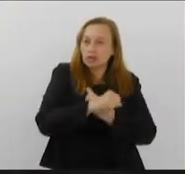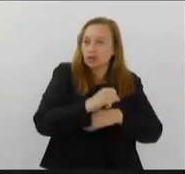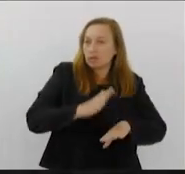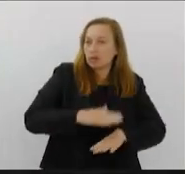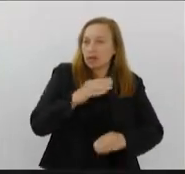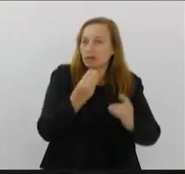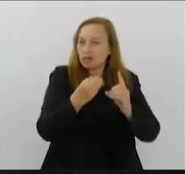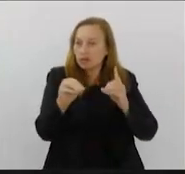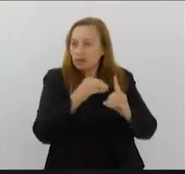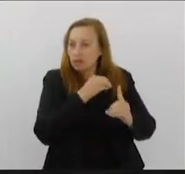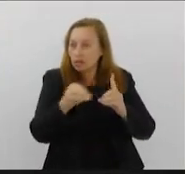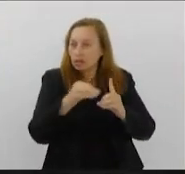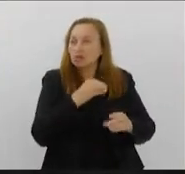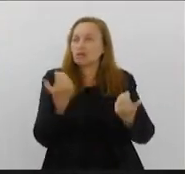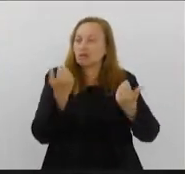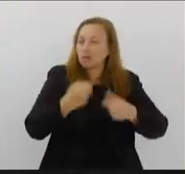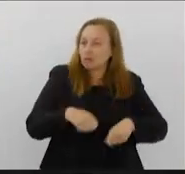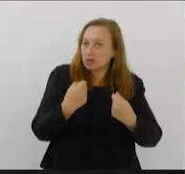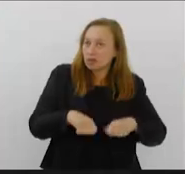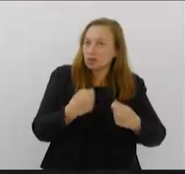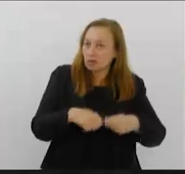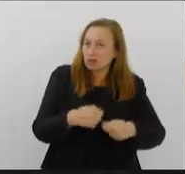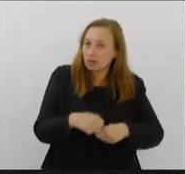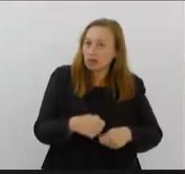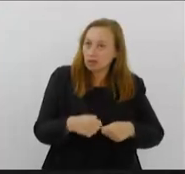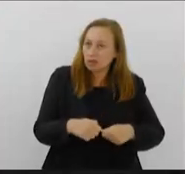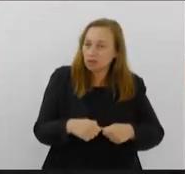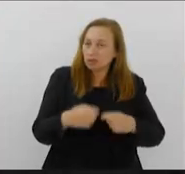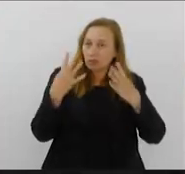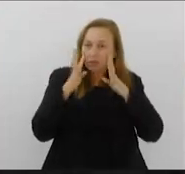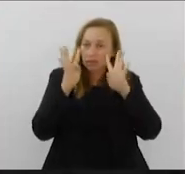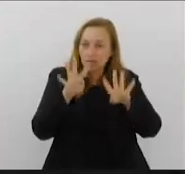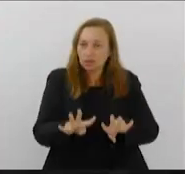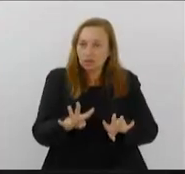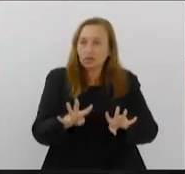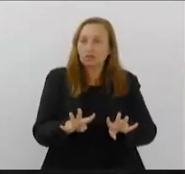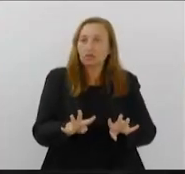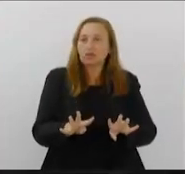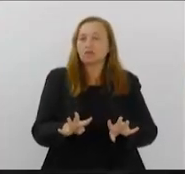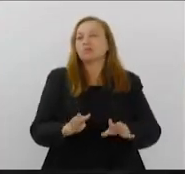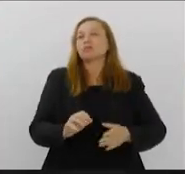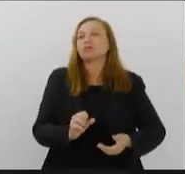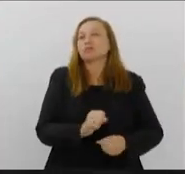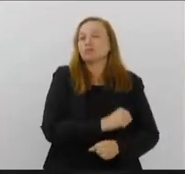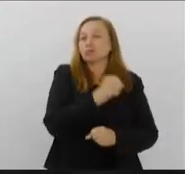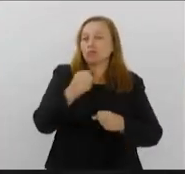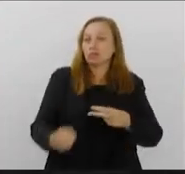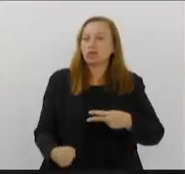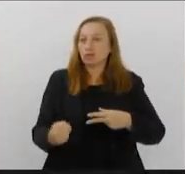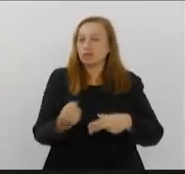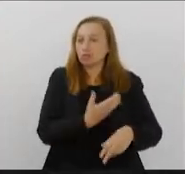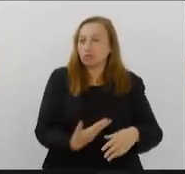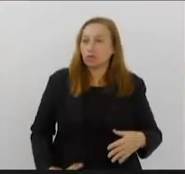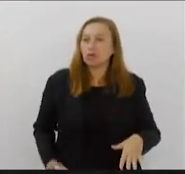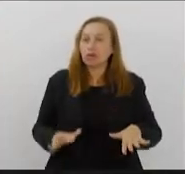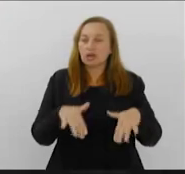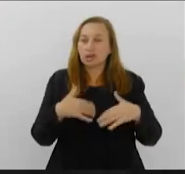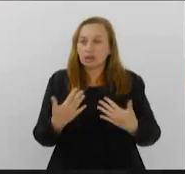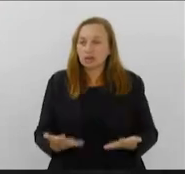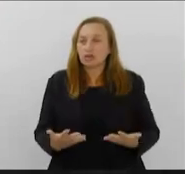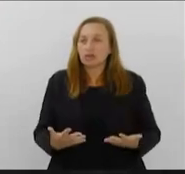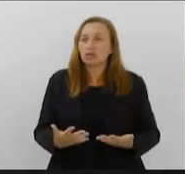e que prioritariamente precisarão de alguma atenção desse mesmo poder público. Portanto, negritar